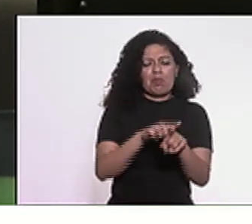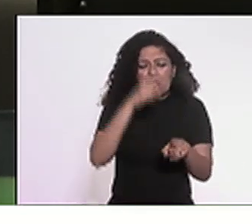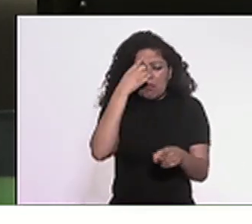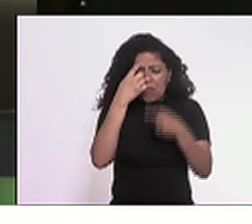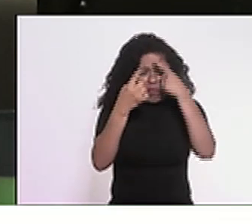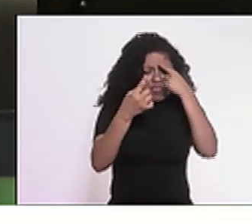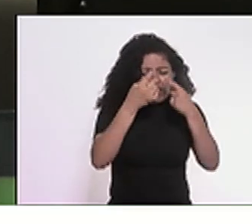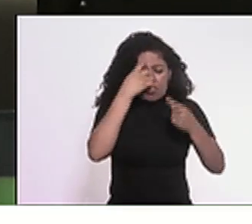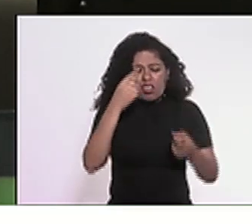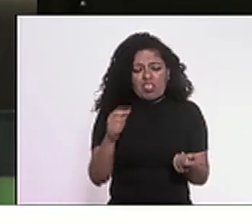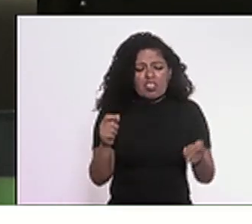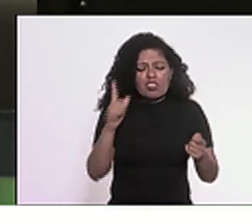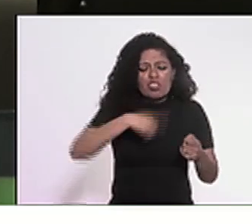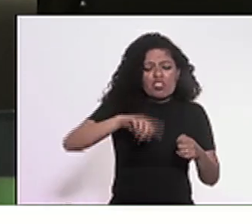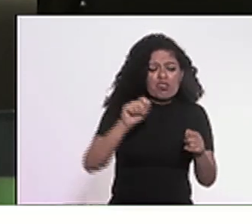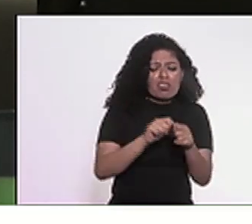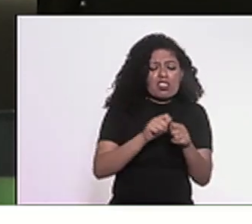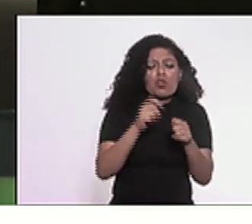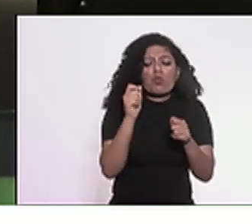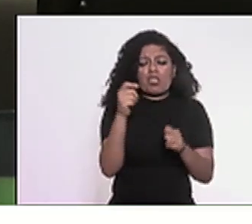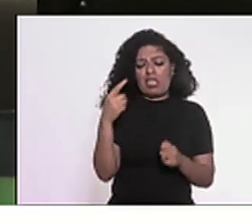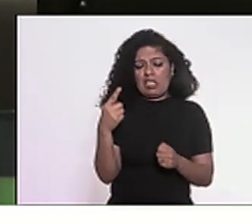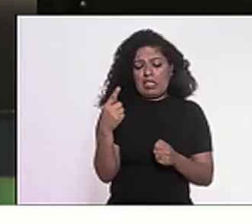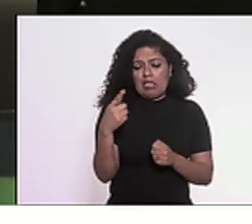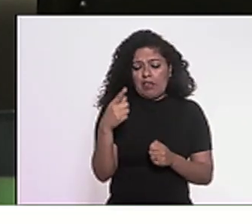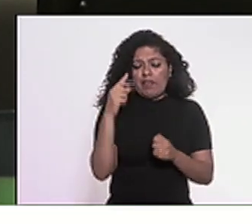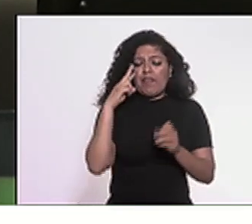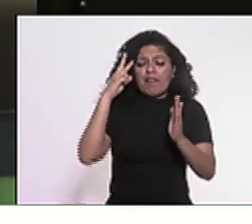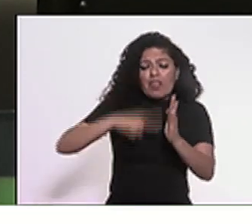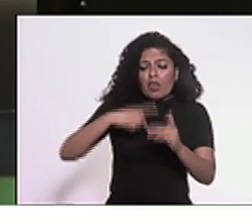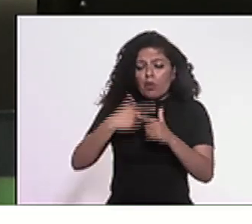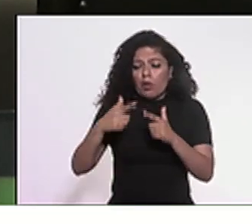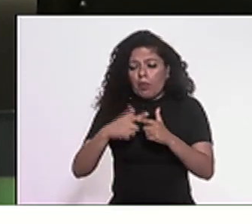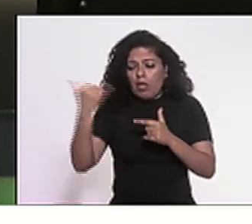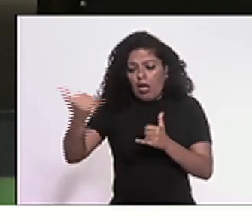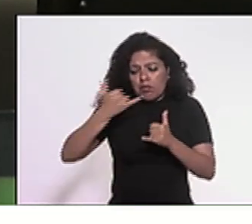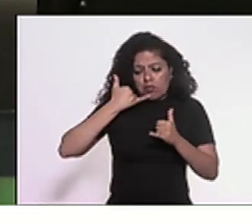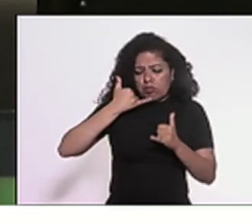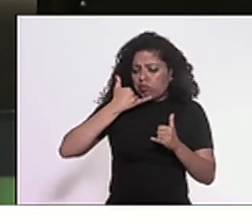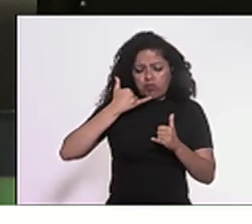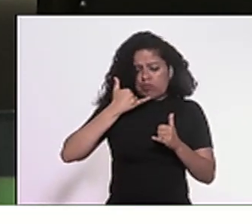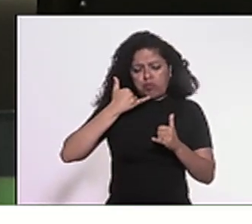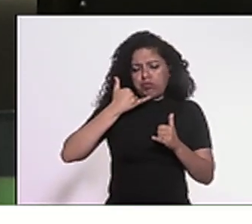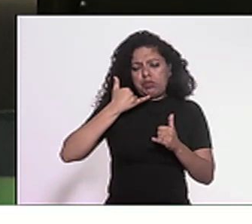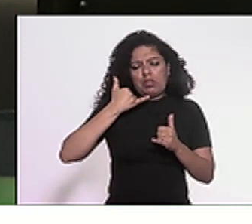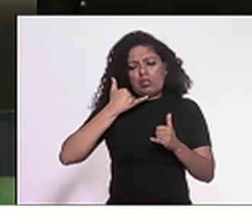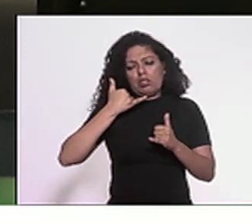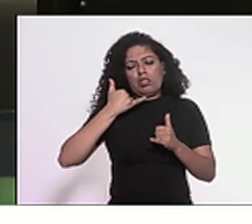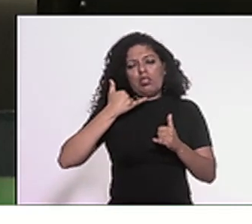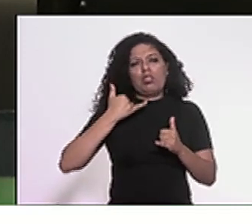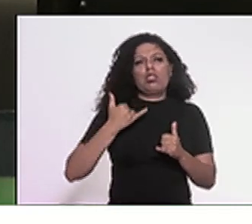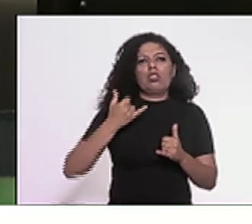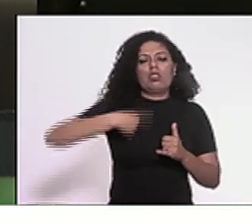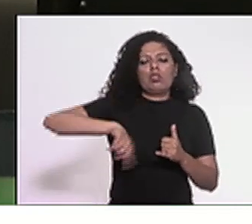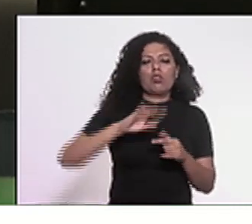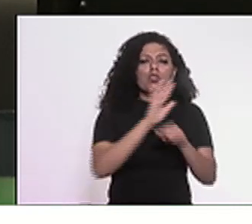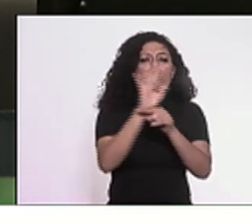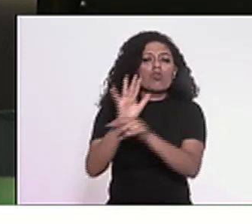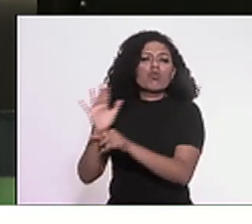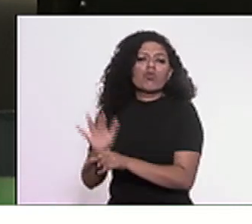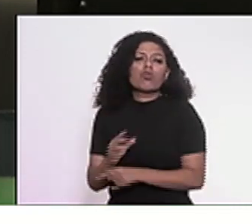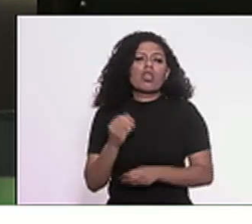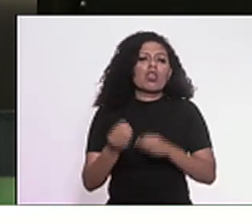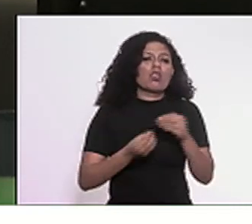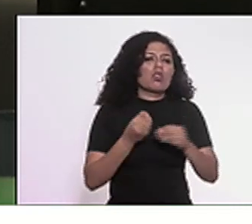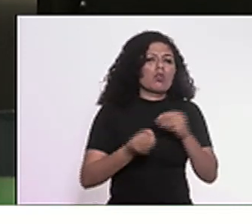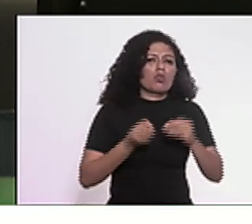pensar o que fazer com essas denúncias, né? A partir do momento que é muito importante ter um canal, mas o que a gente pode fazer em relação à apuração. Eu